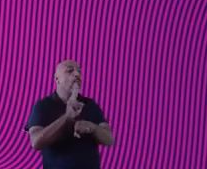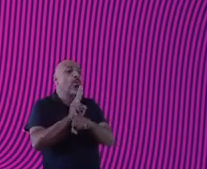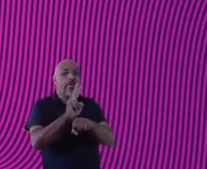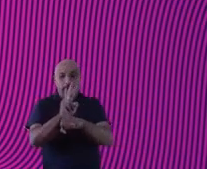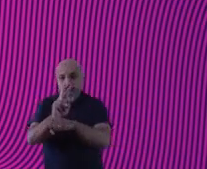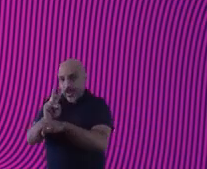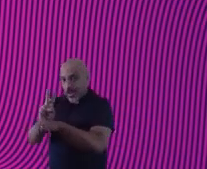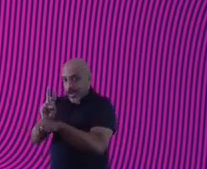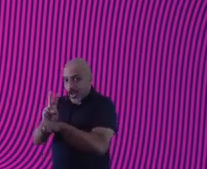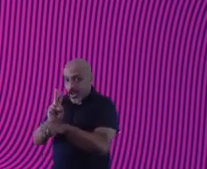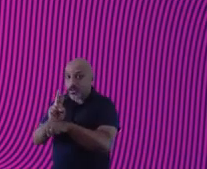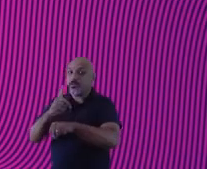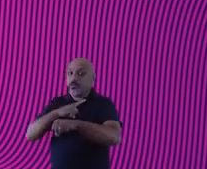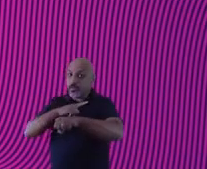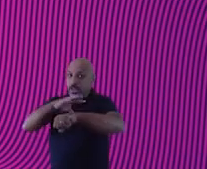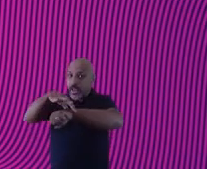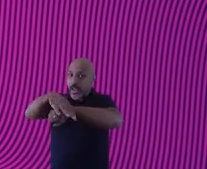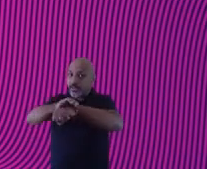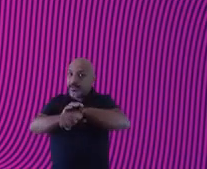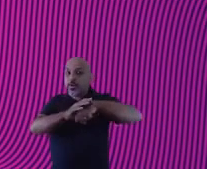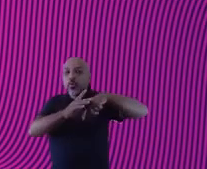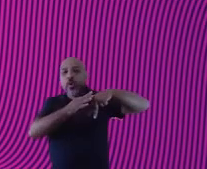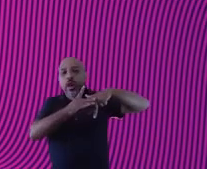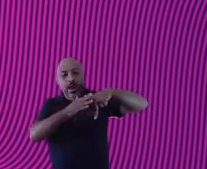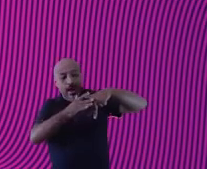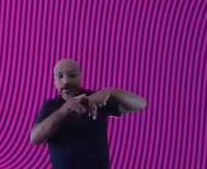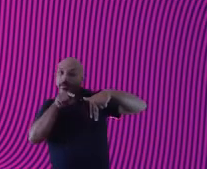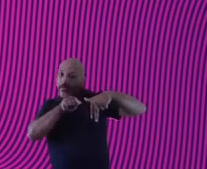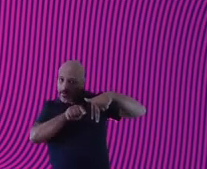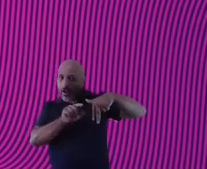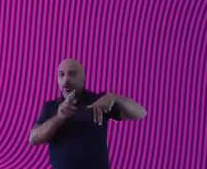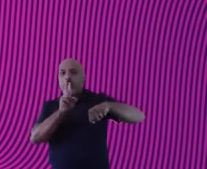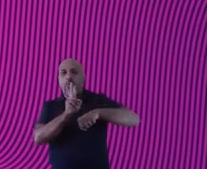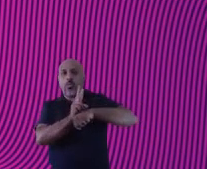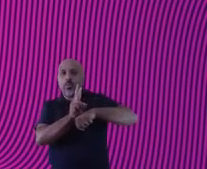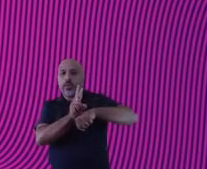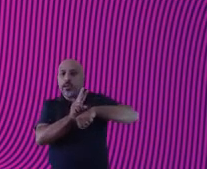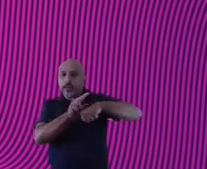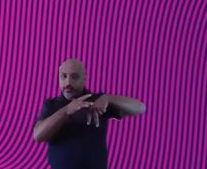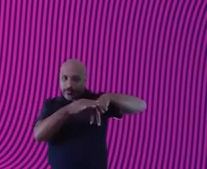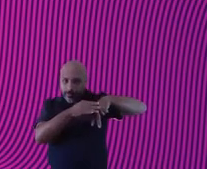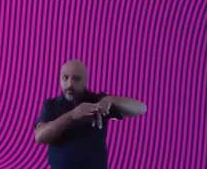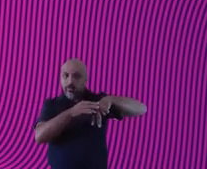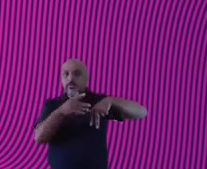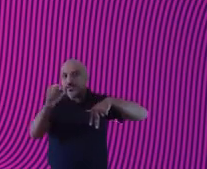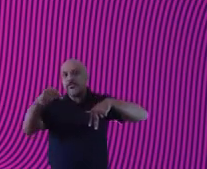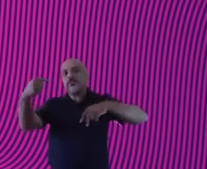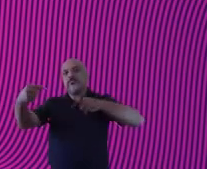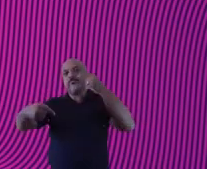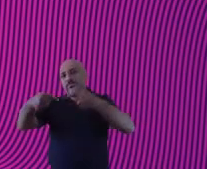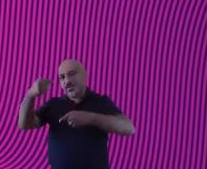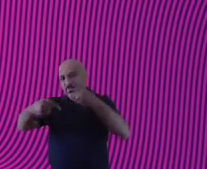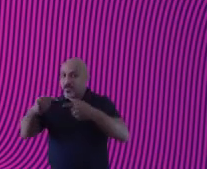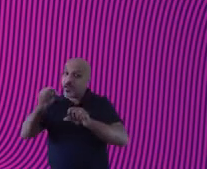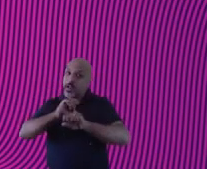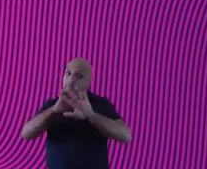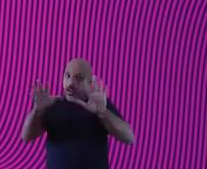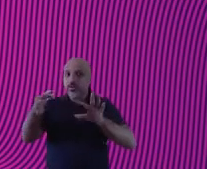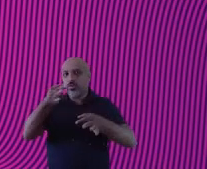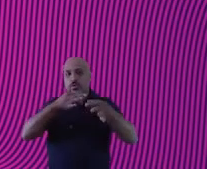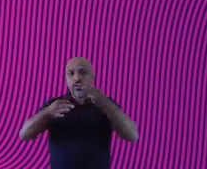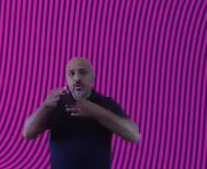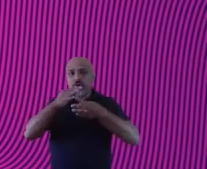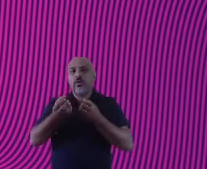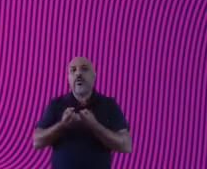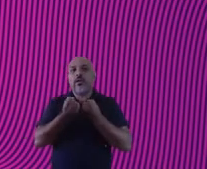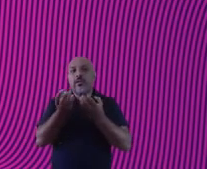à segurança do paciente. Isso é mais um ingrediente para a discussão, tá? Eu queria só colocar essas